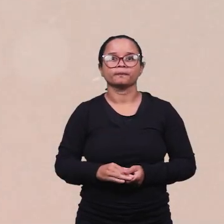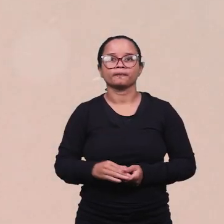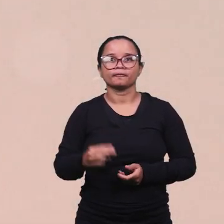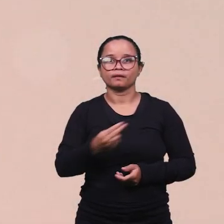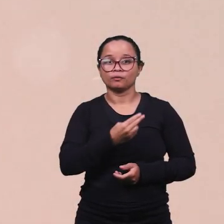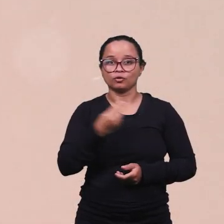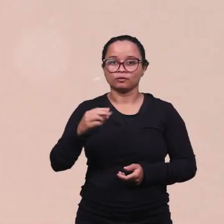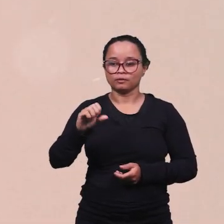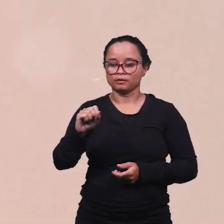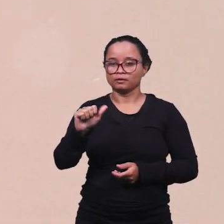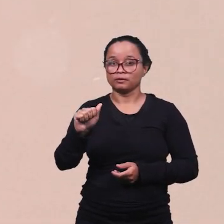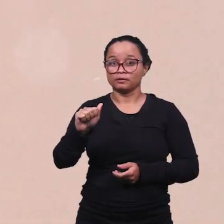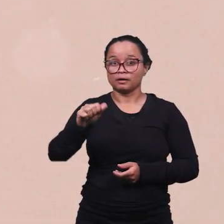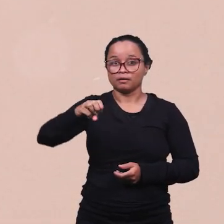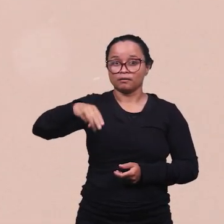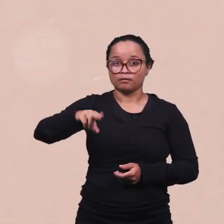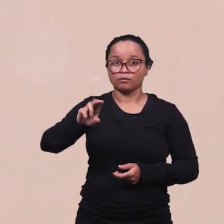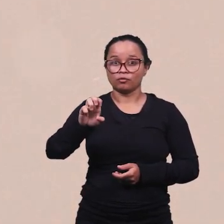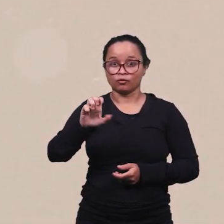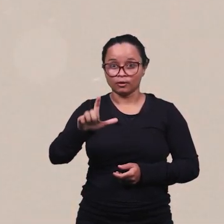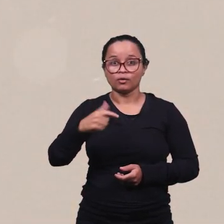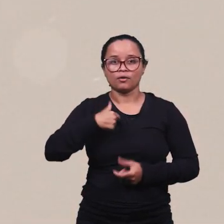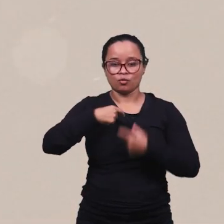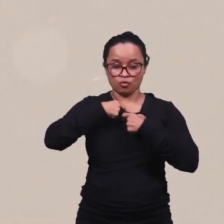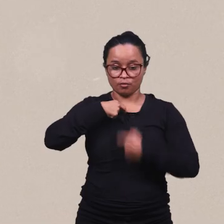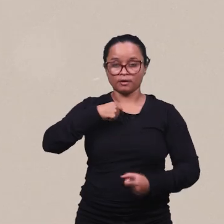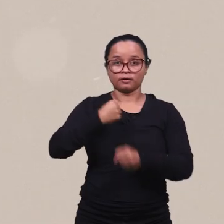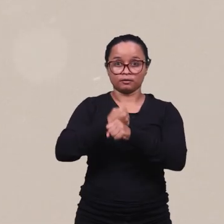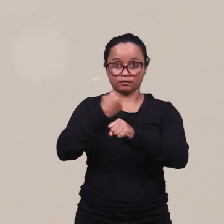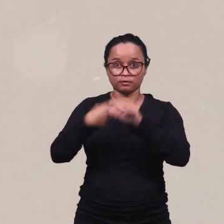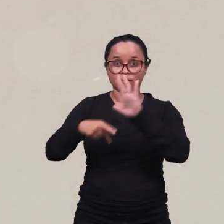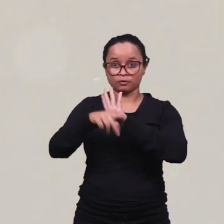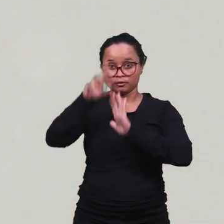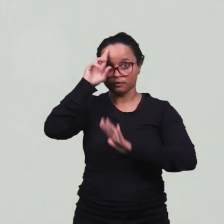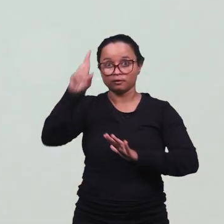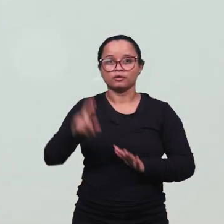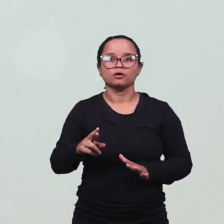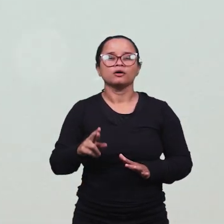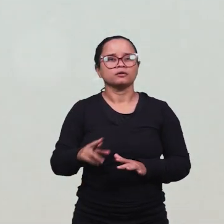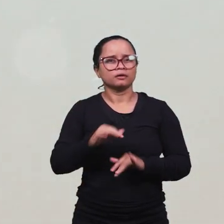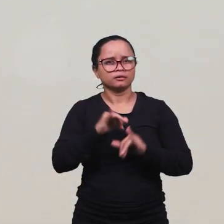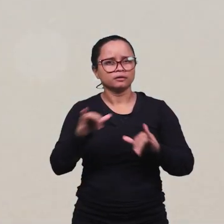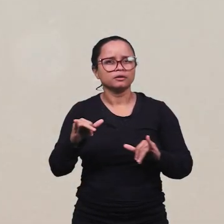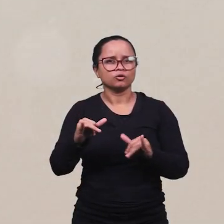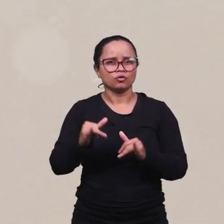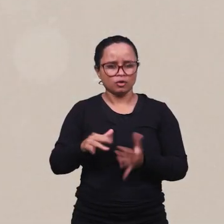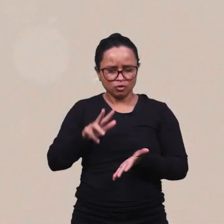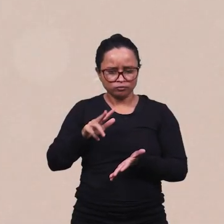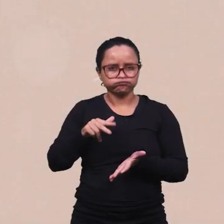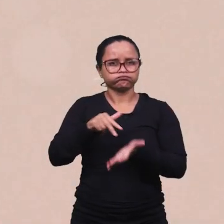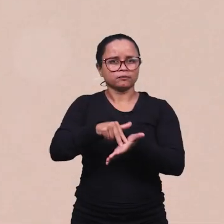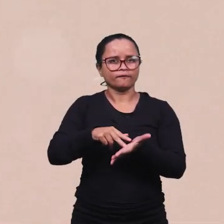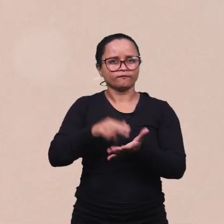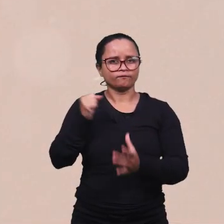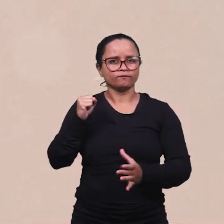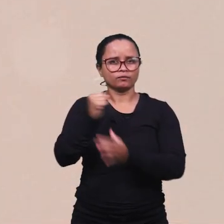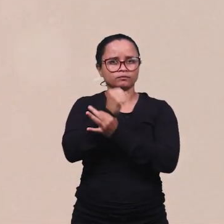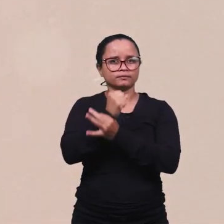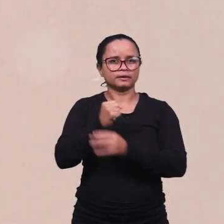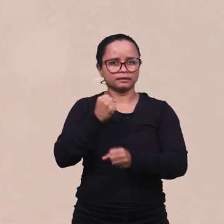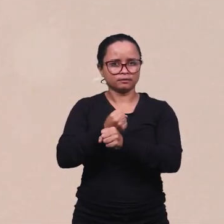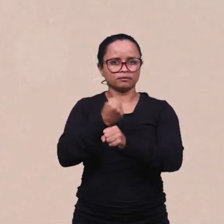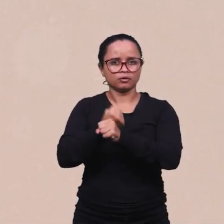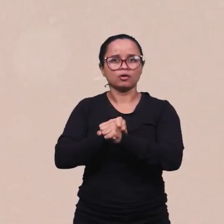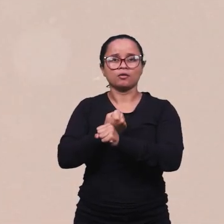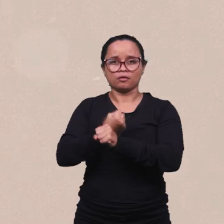é Samuel Alves de Freitas, obreiro desta obra. Conclamo os irmãos a continuarem firmes nesta obra para que